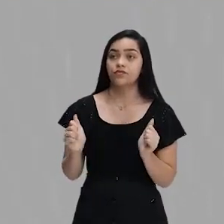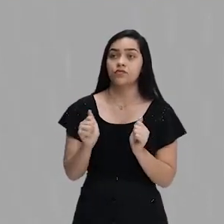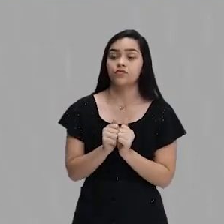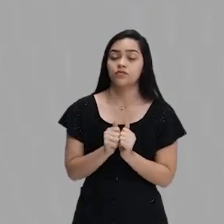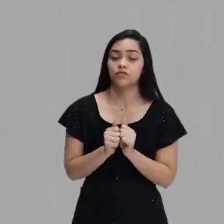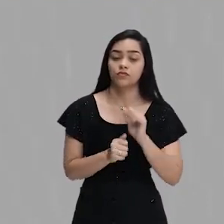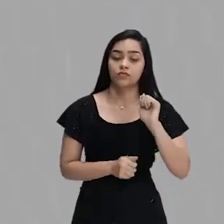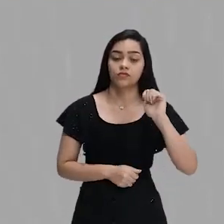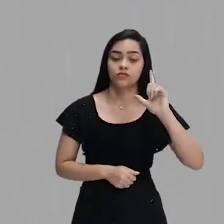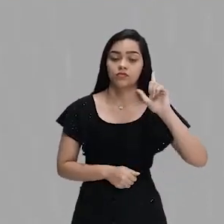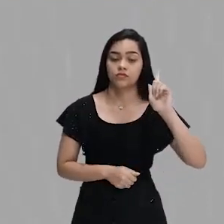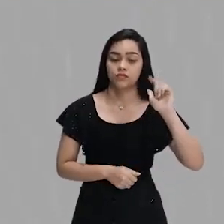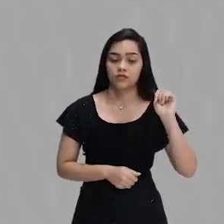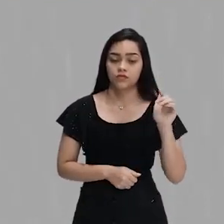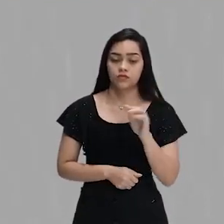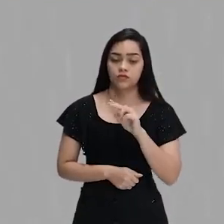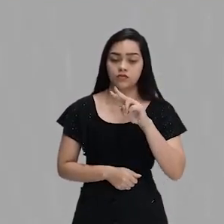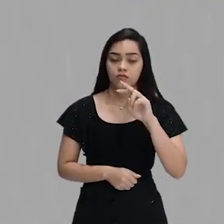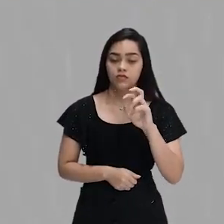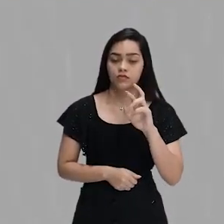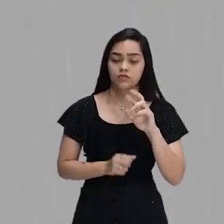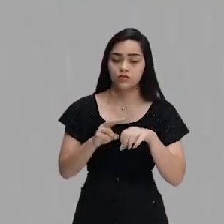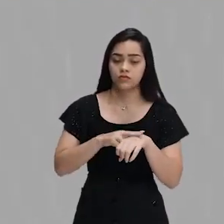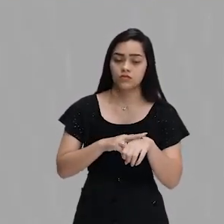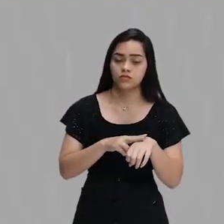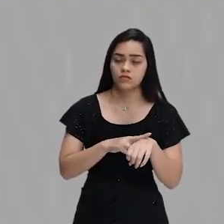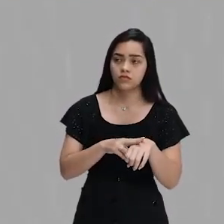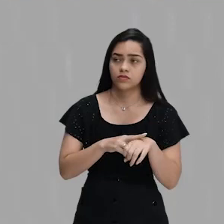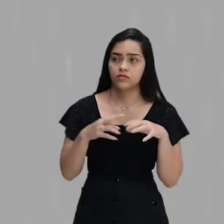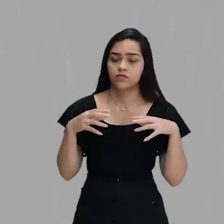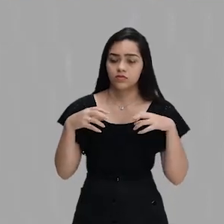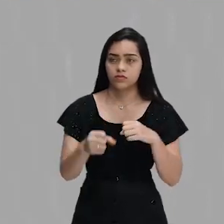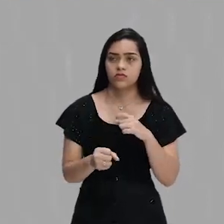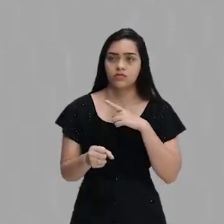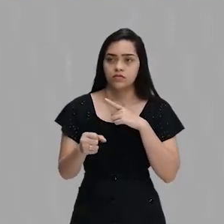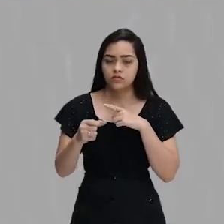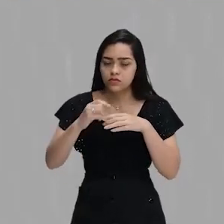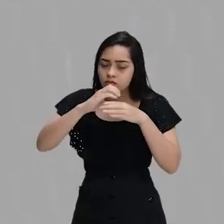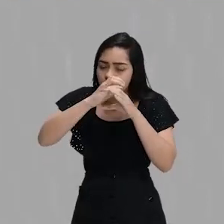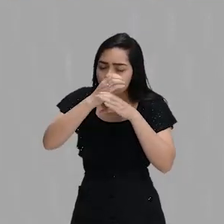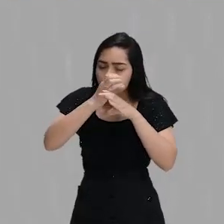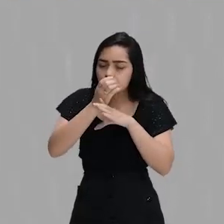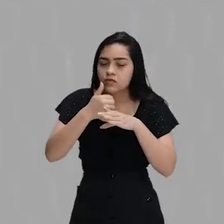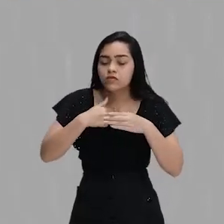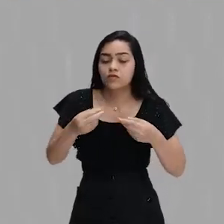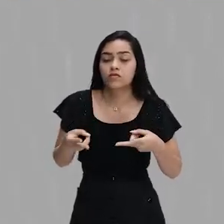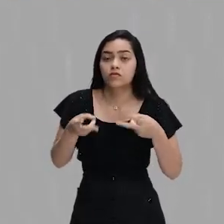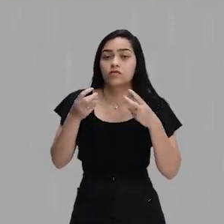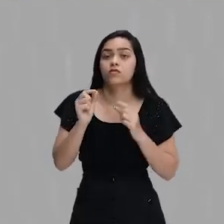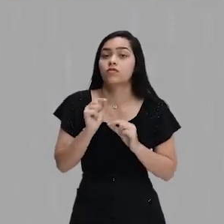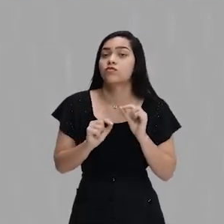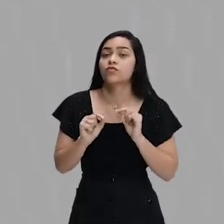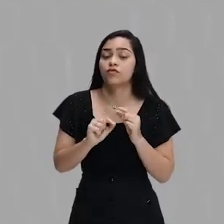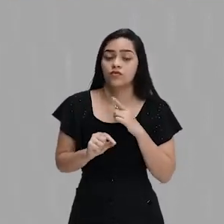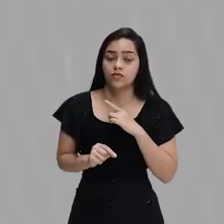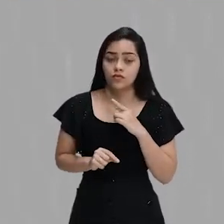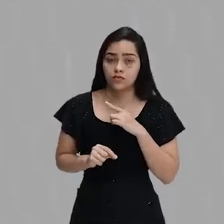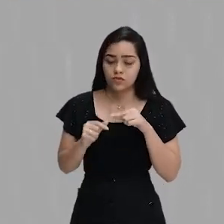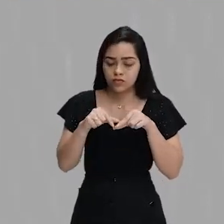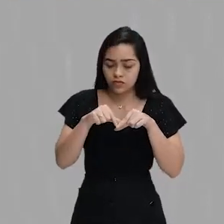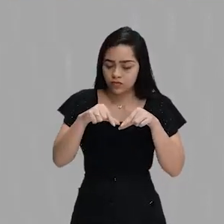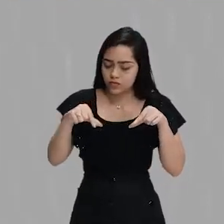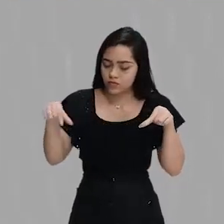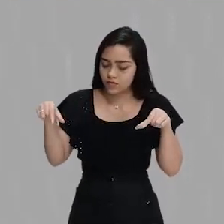de alga verde. Então, eu peguei aqui um pedaço desse fungo, coloquei no microscópio e vou perceber que lá tem filamentos